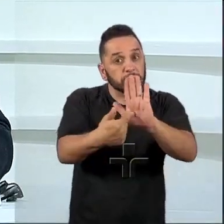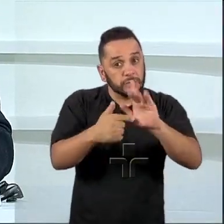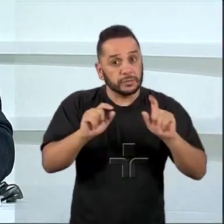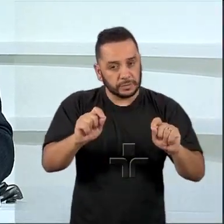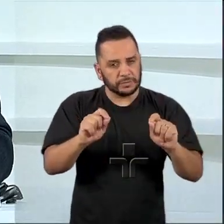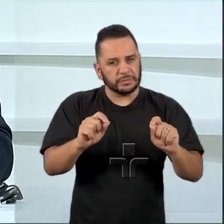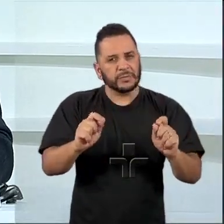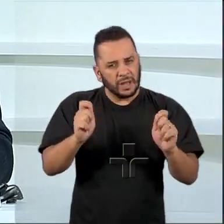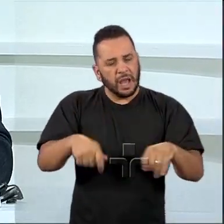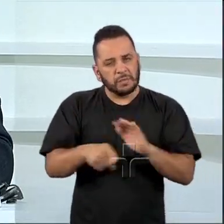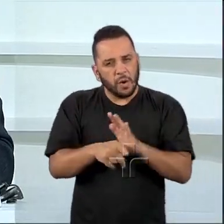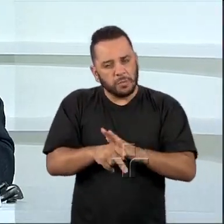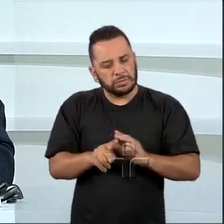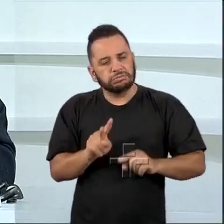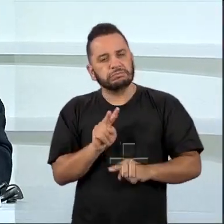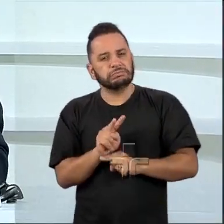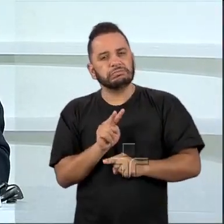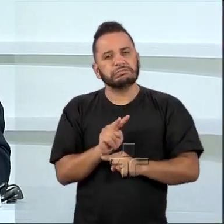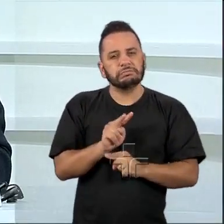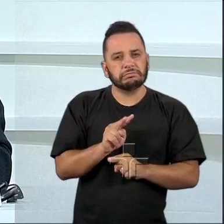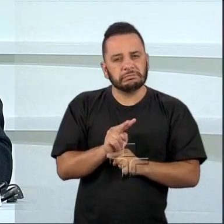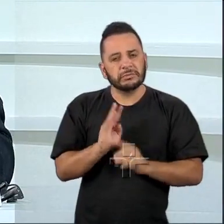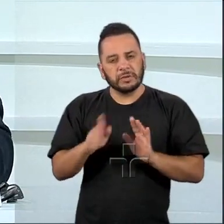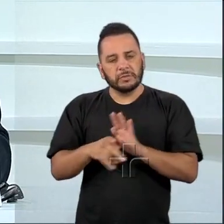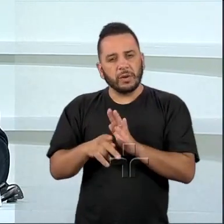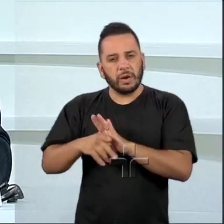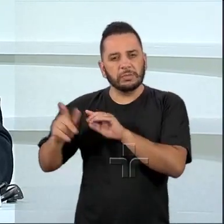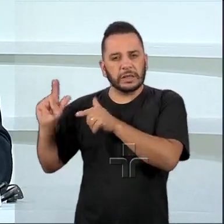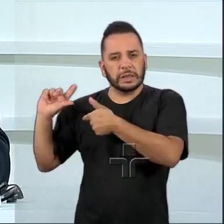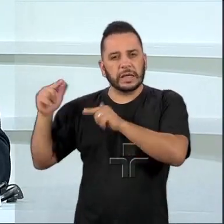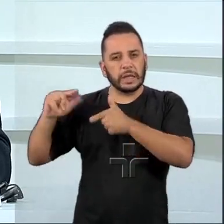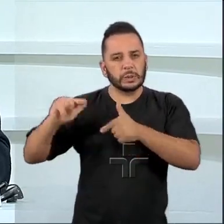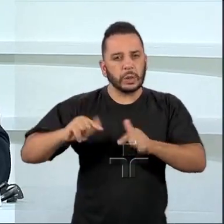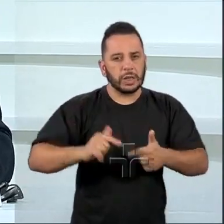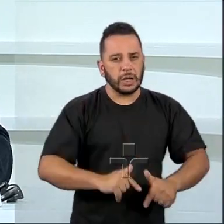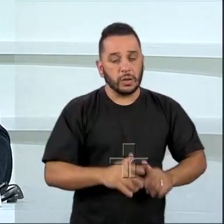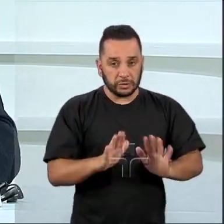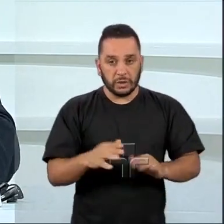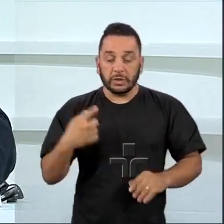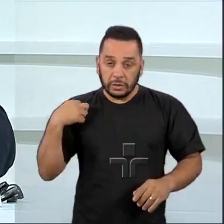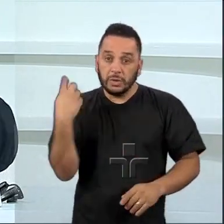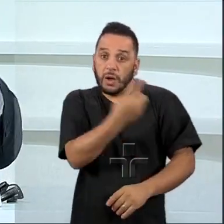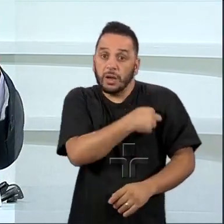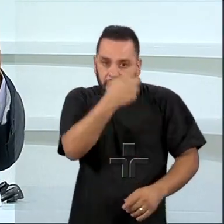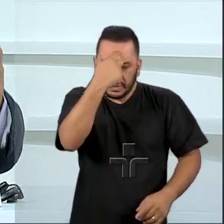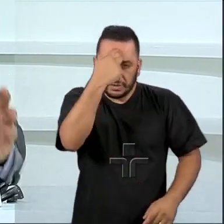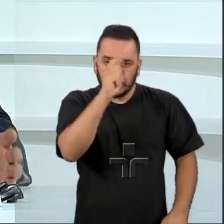é conservador. Estávamos nós enganados achando que ele era, como nós somos,